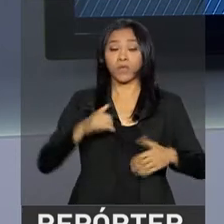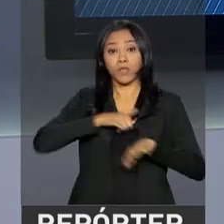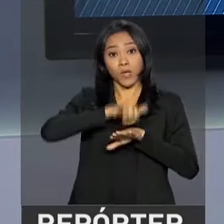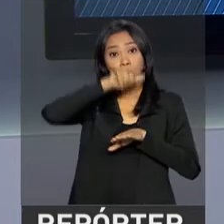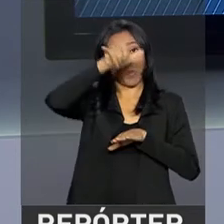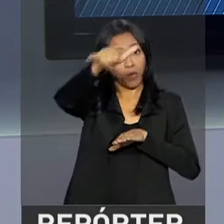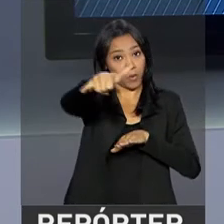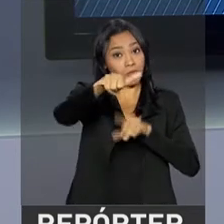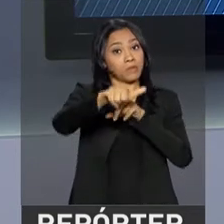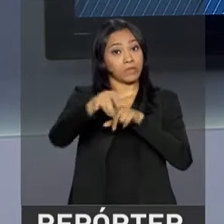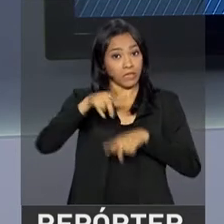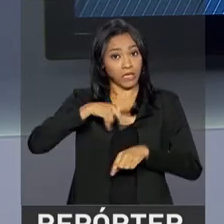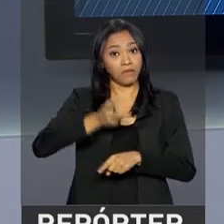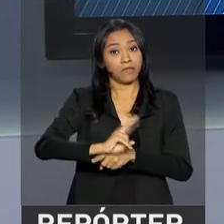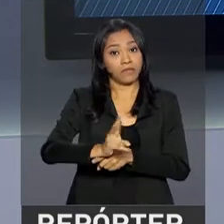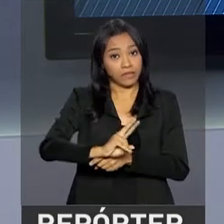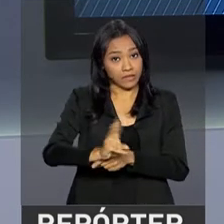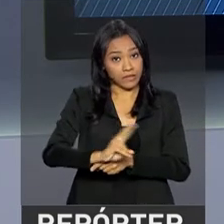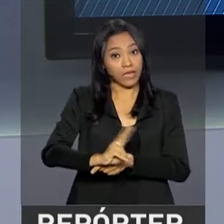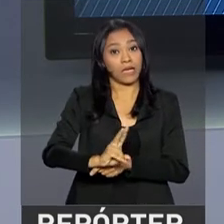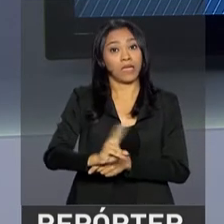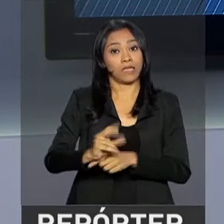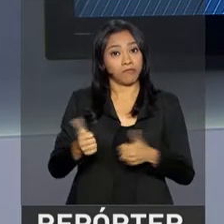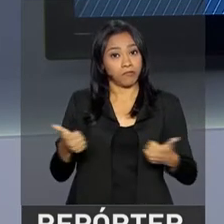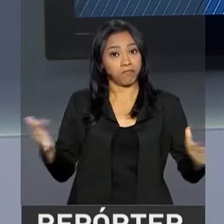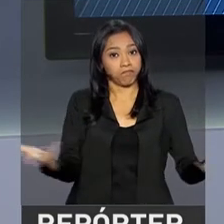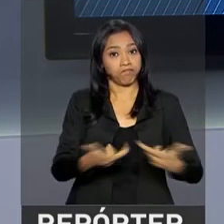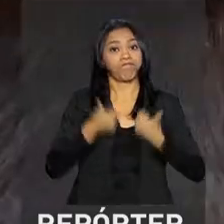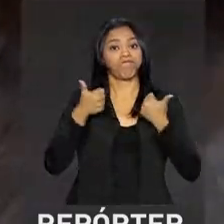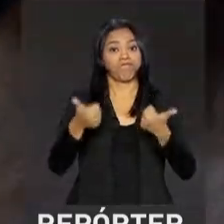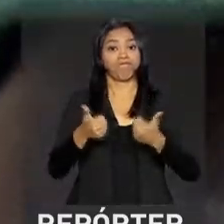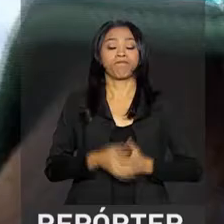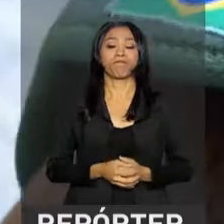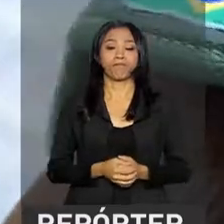de fiscalização conta com uma ajuda pra lá e eficaz